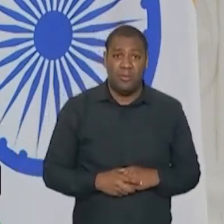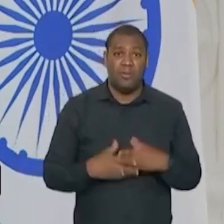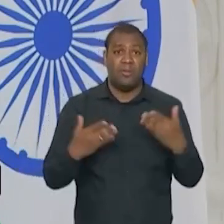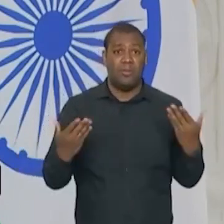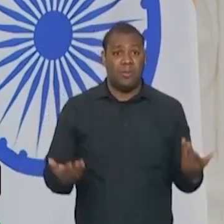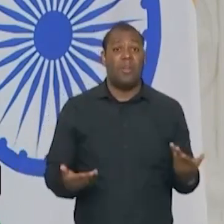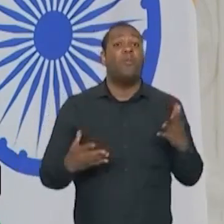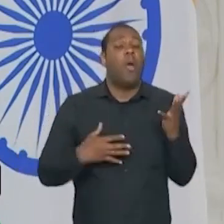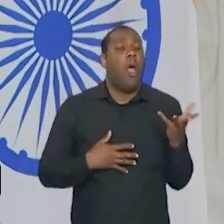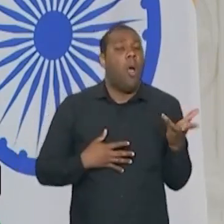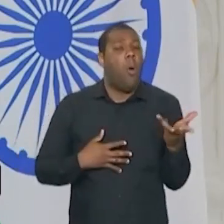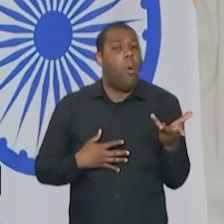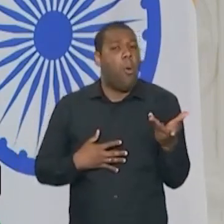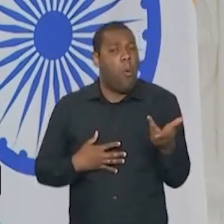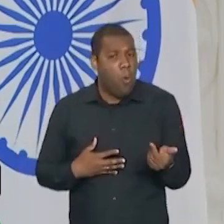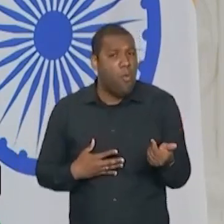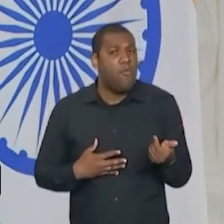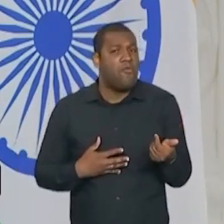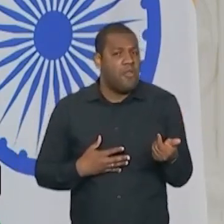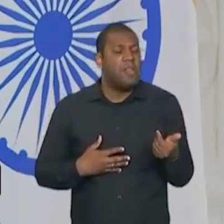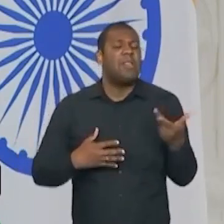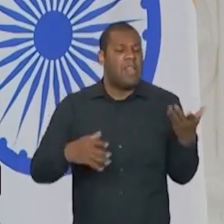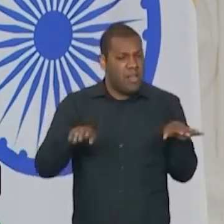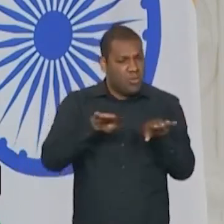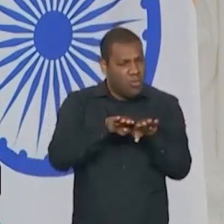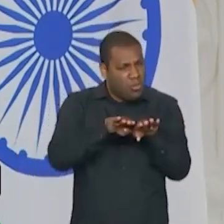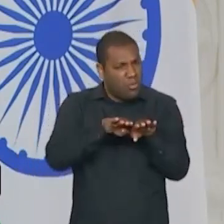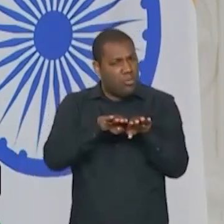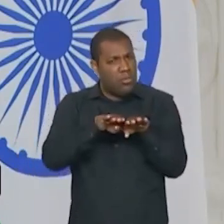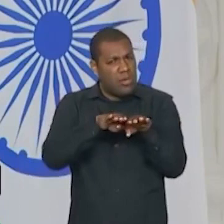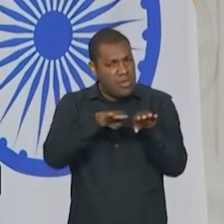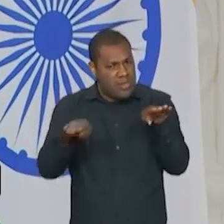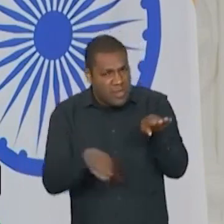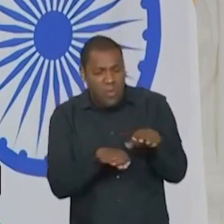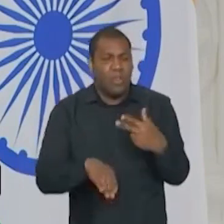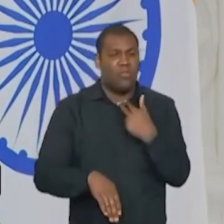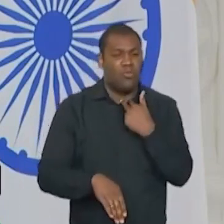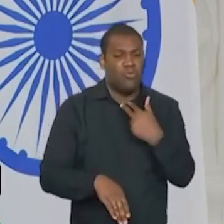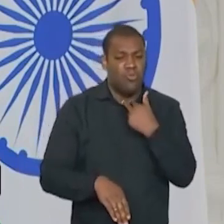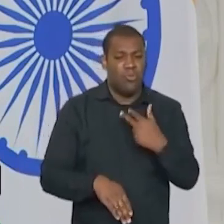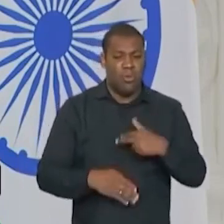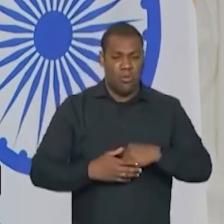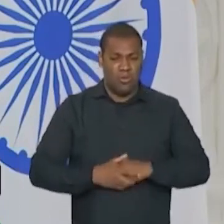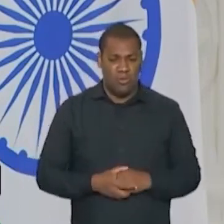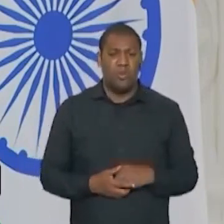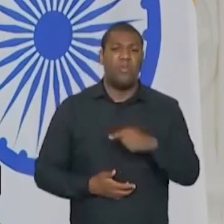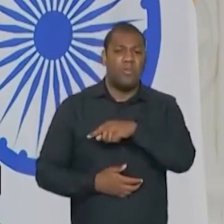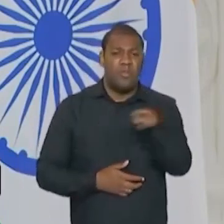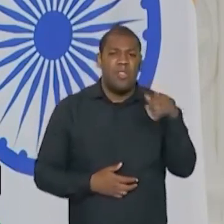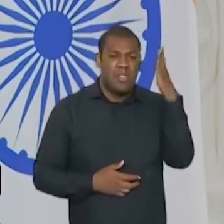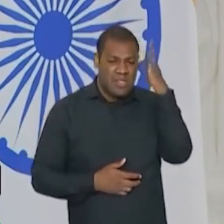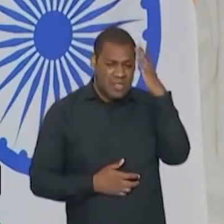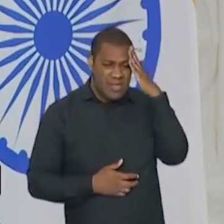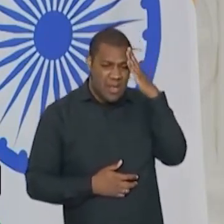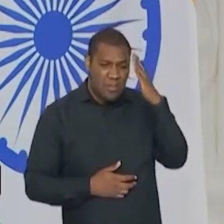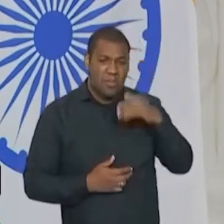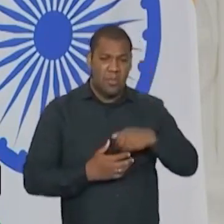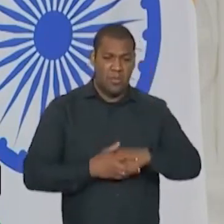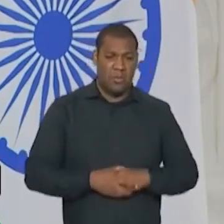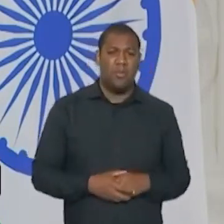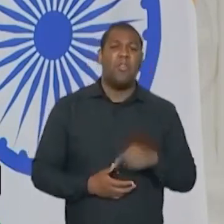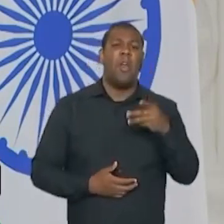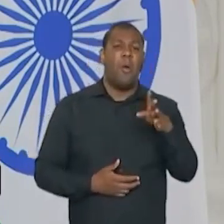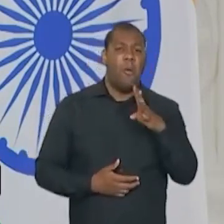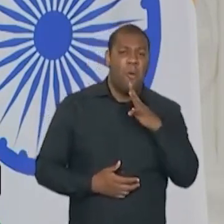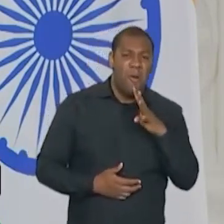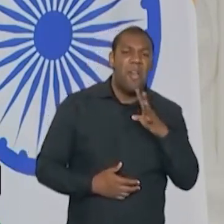com a desigualdade tal como ela está colocada. No mundo em que nós temos conhecimento genético, nós temos conhecimento